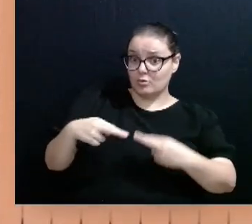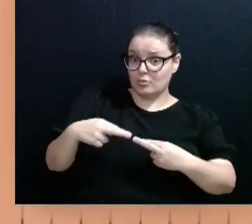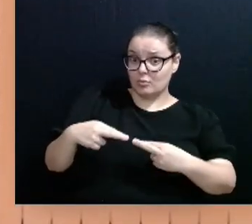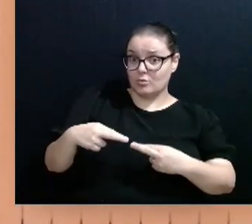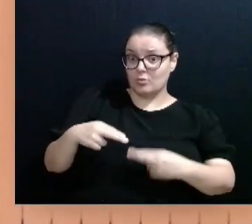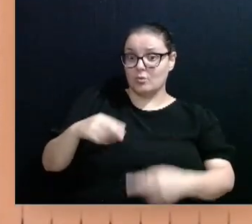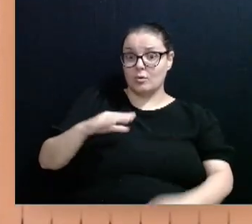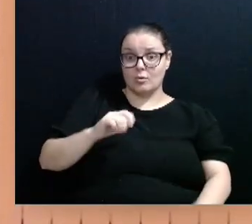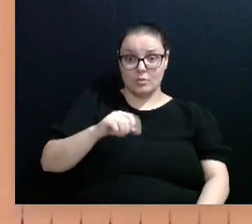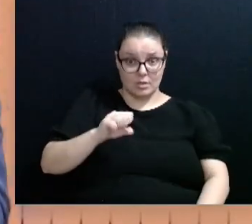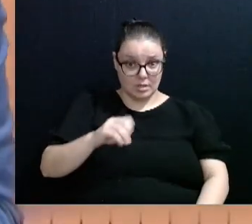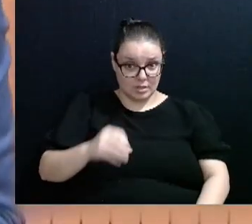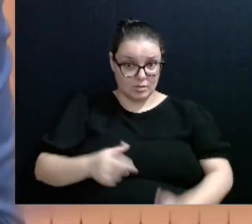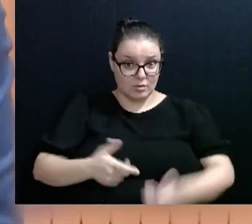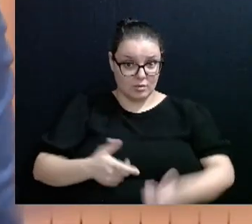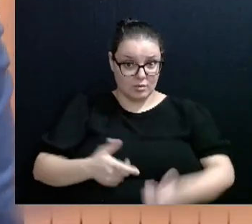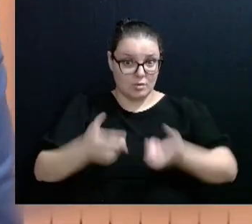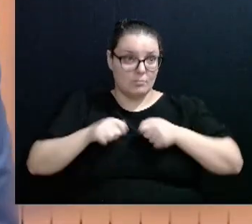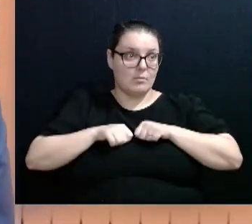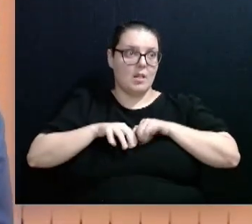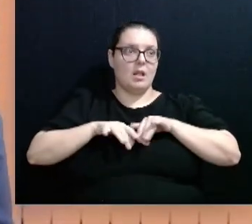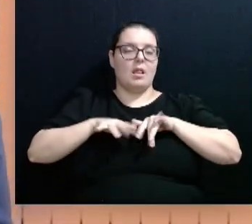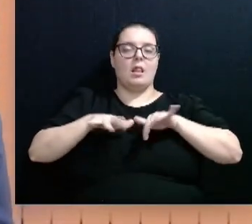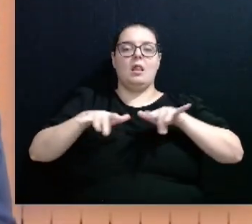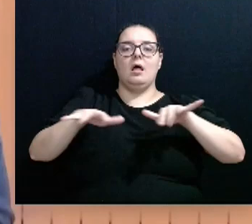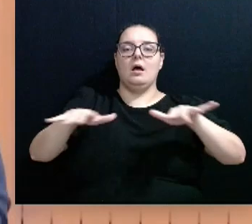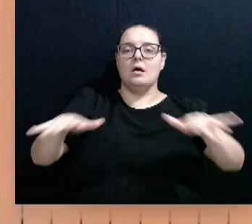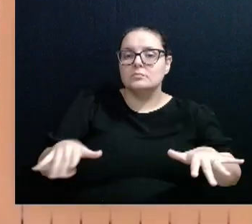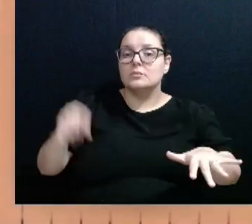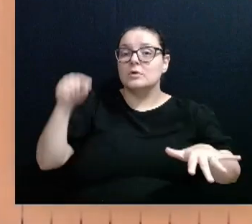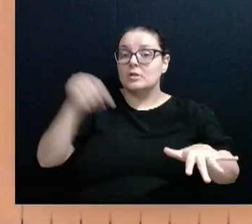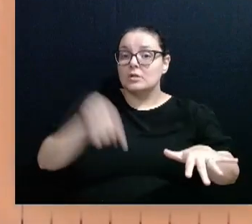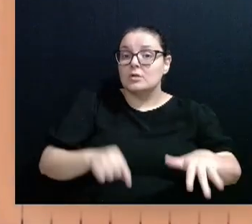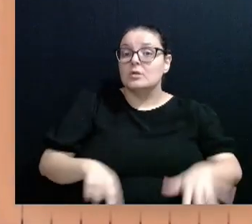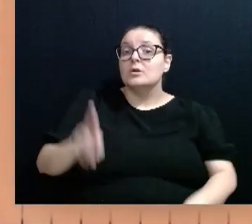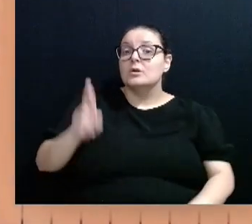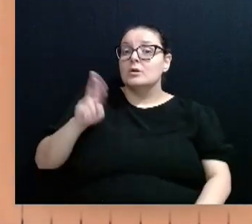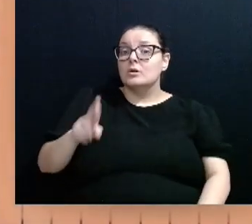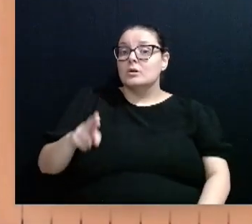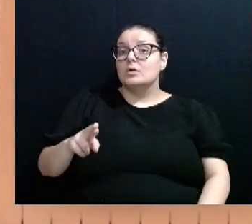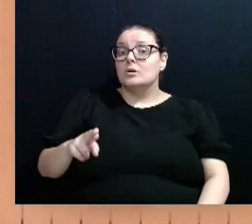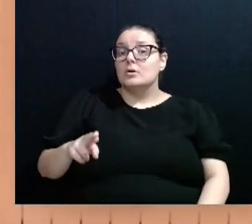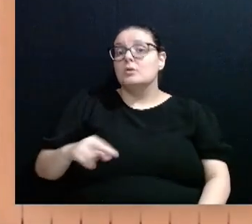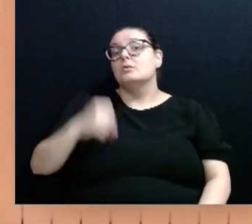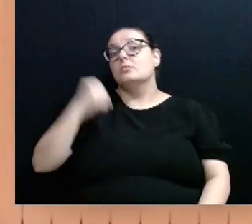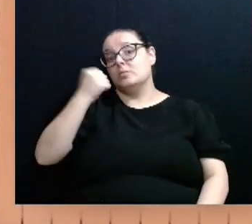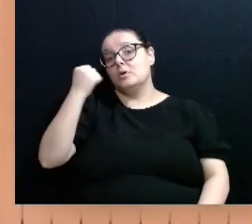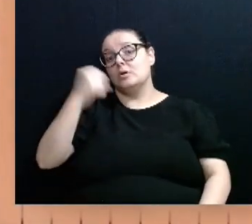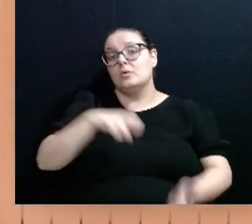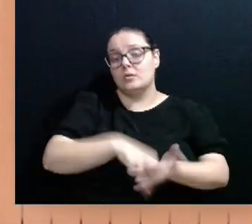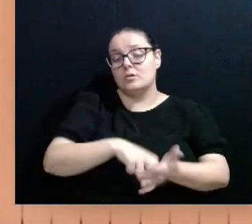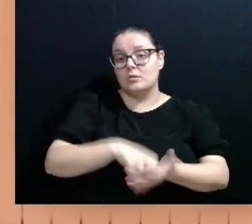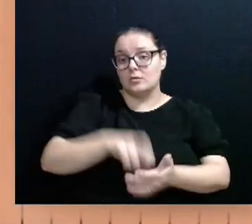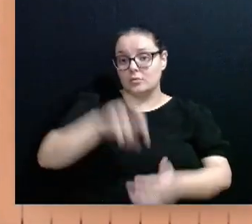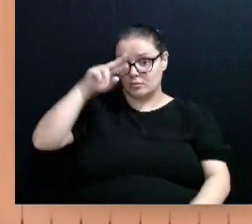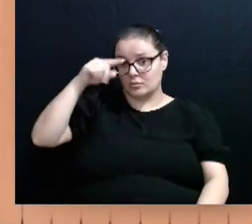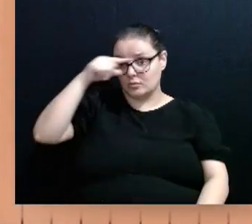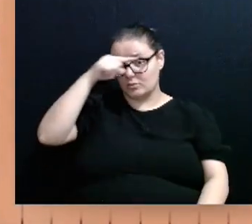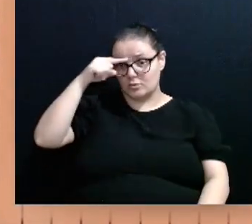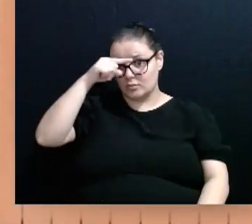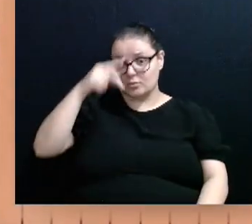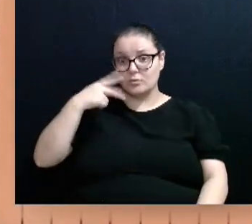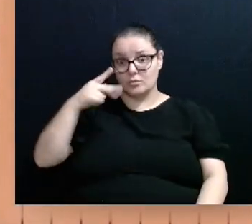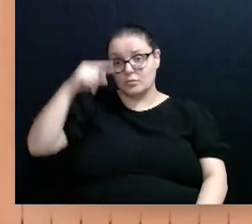maior repercussão, cuja repercussão é um dos motivos para agravar a pena do seu Otto, do vereador